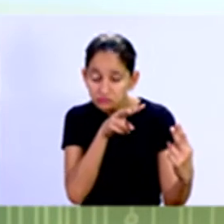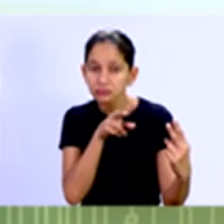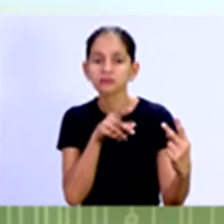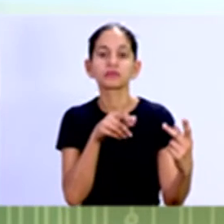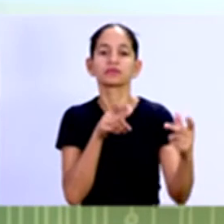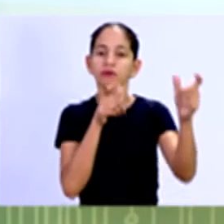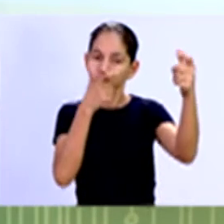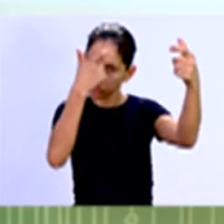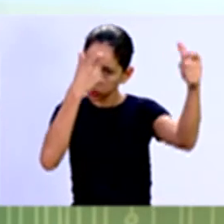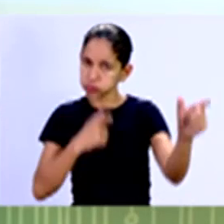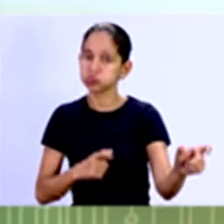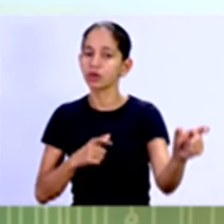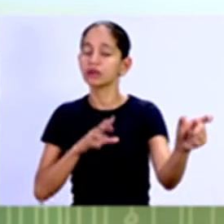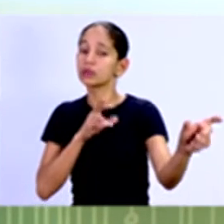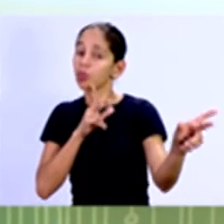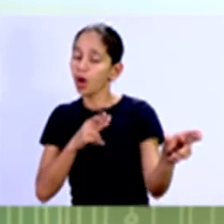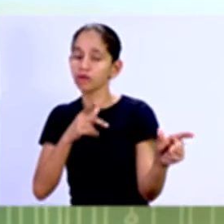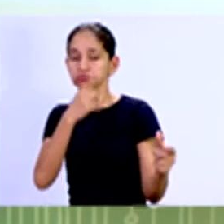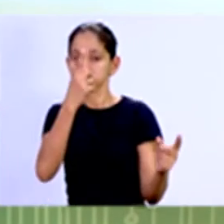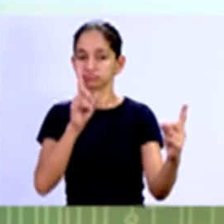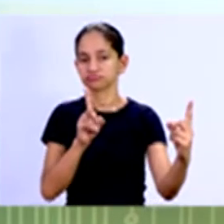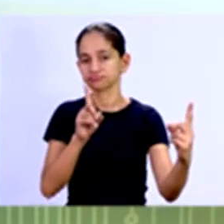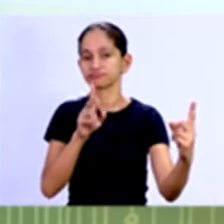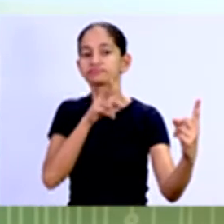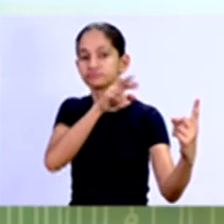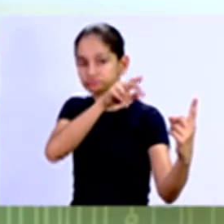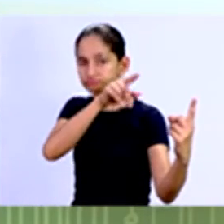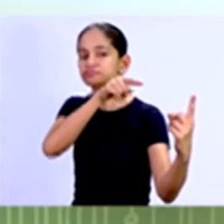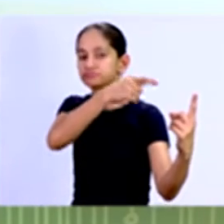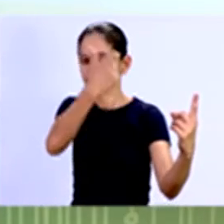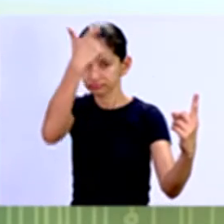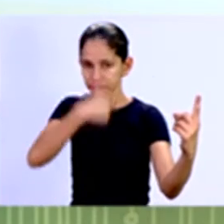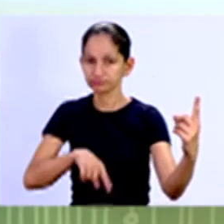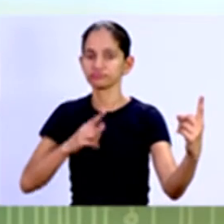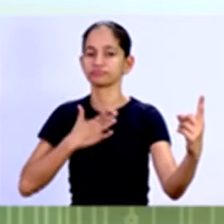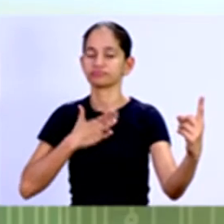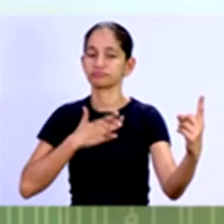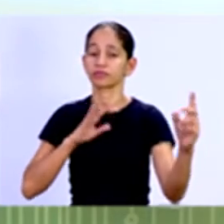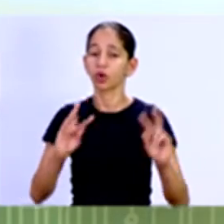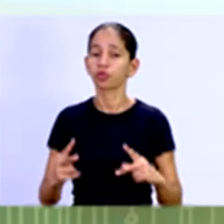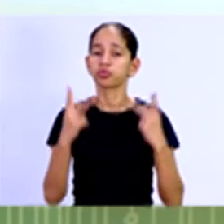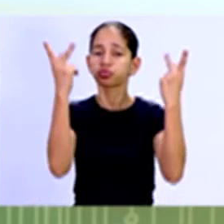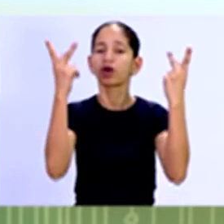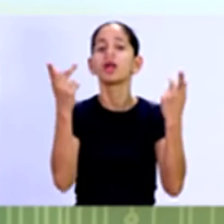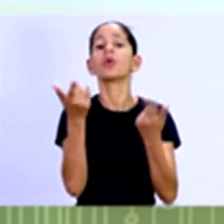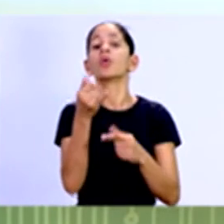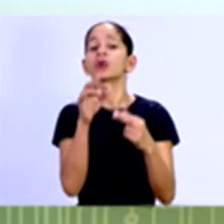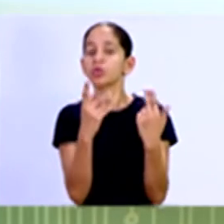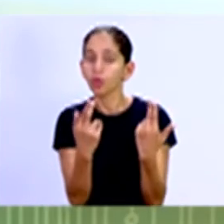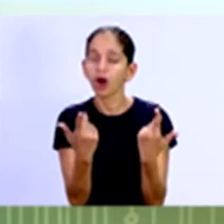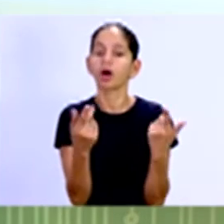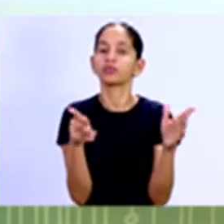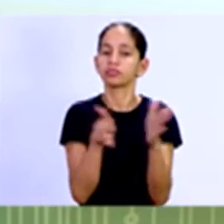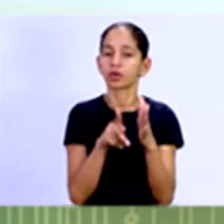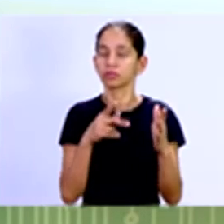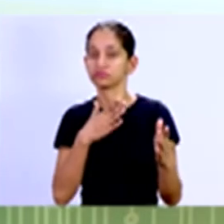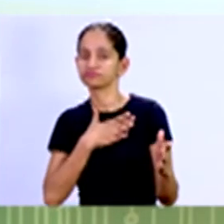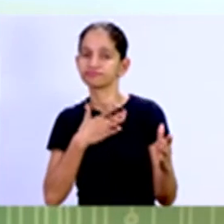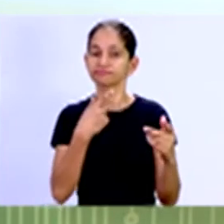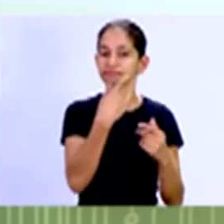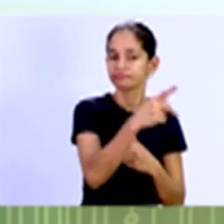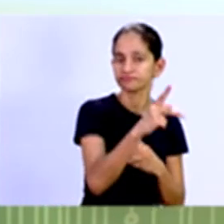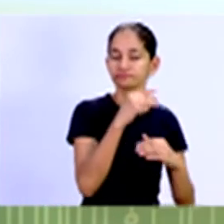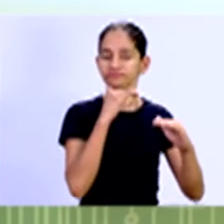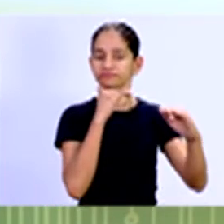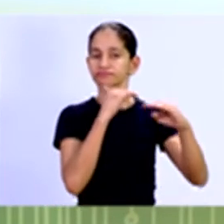princípio de que existem coisas que são valorosas em qualquer lugar, seja na minha sociedade, em outra cultura, como por